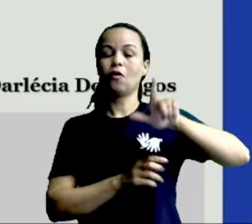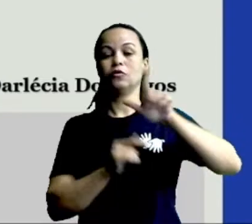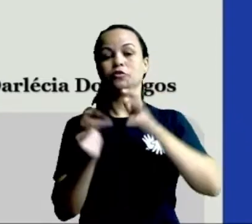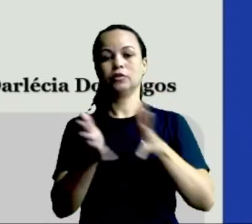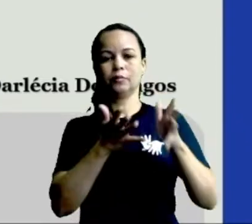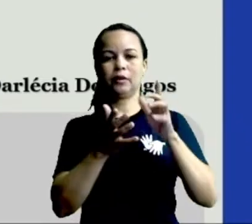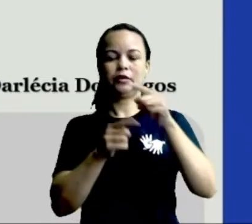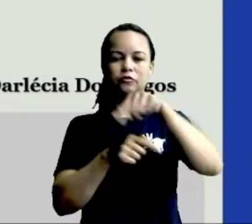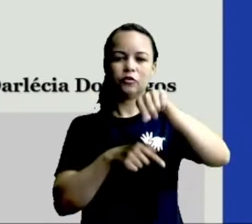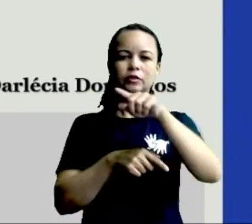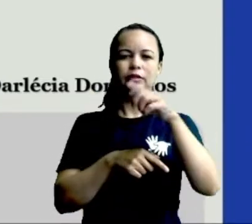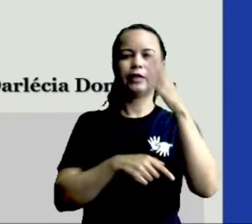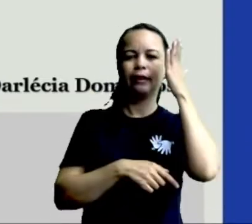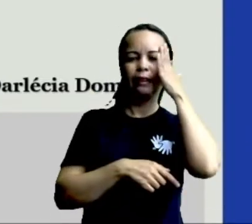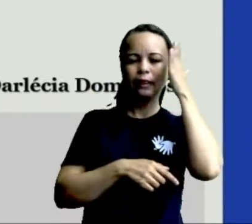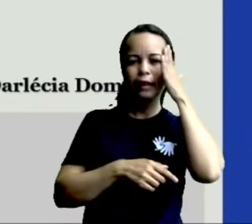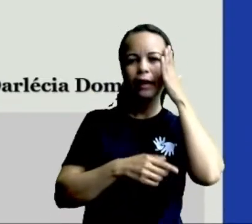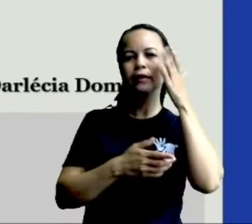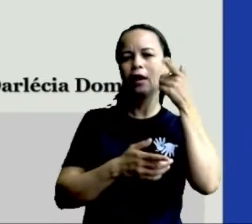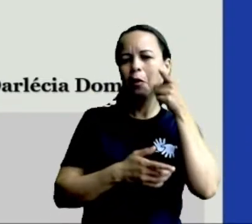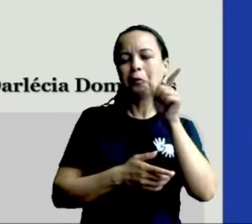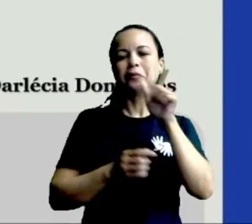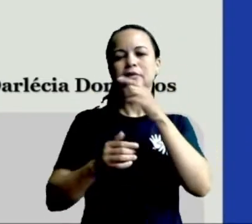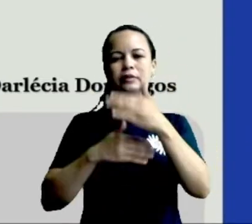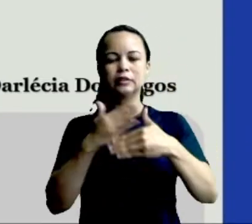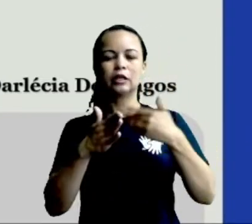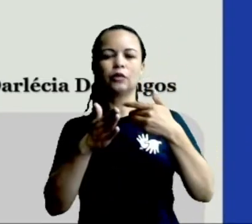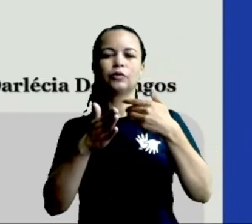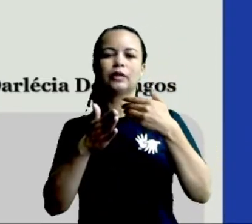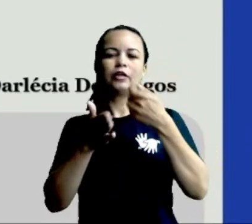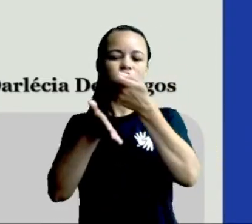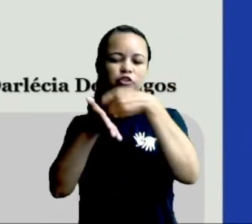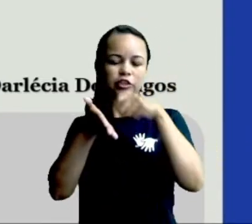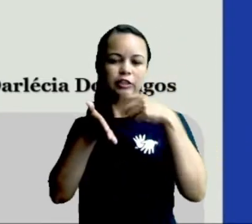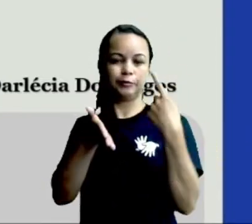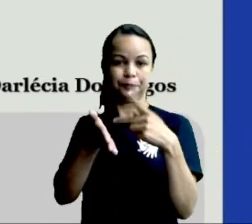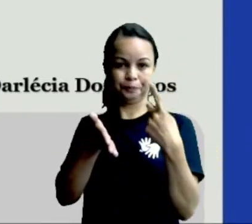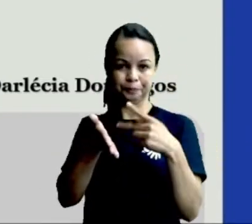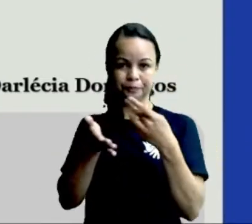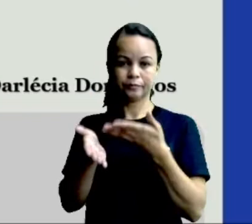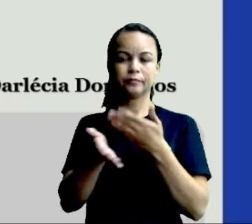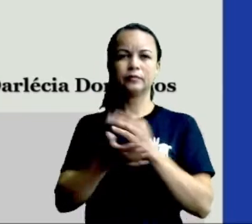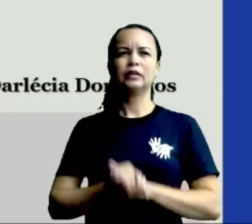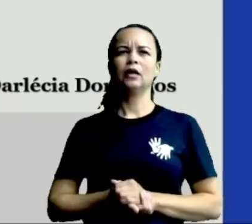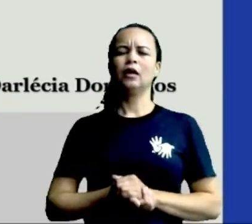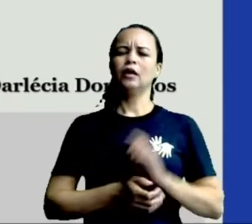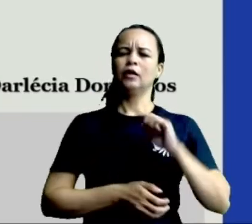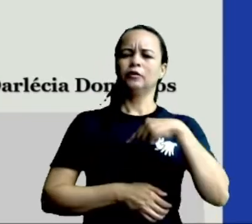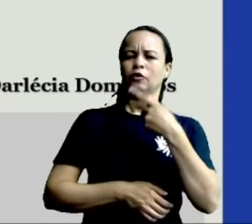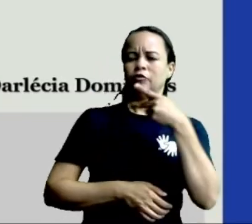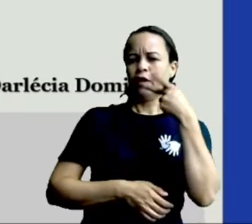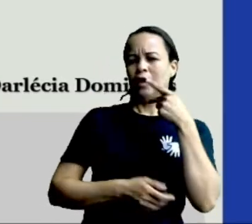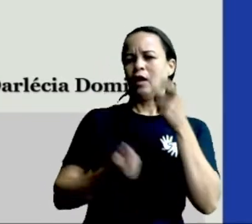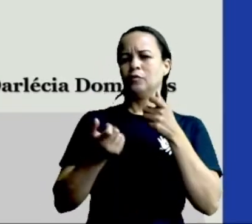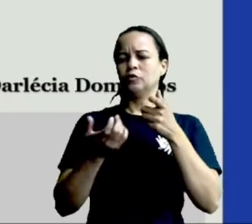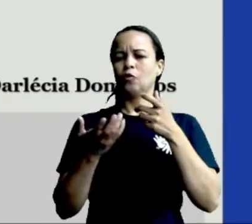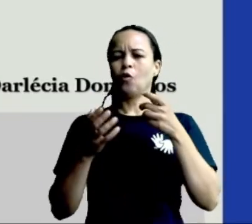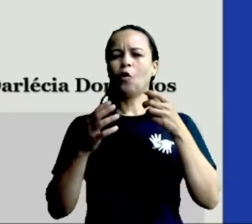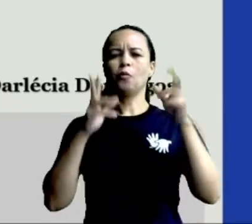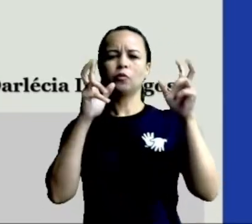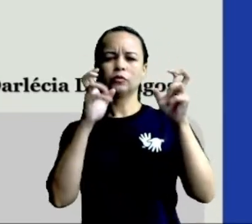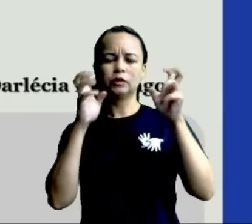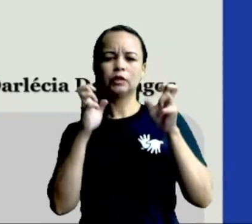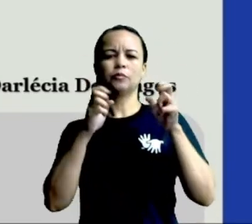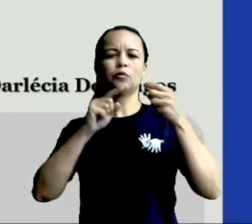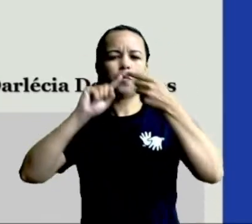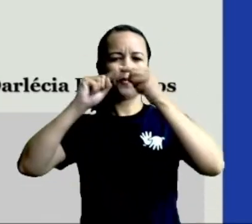você consiga compreender o que é que está escrito nele. E a gente sempre fala que, como o título diz, progressão